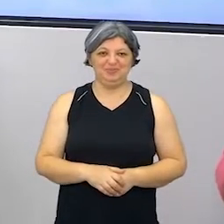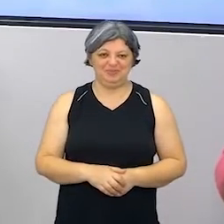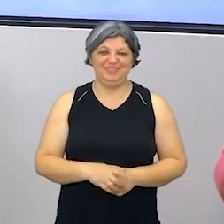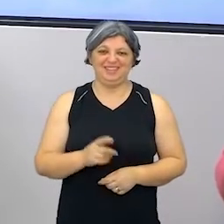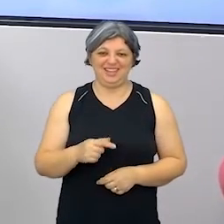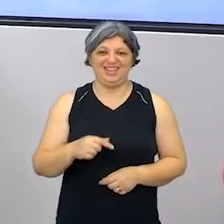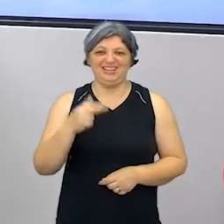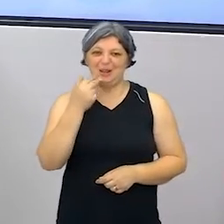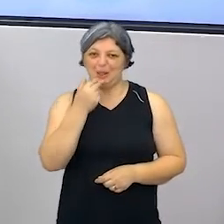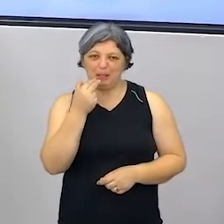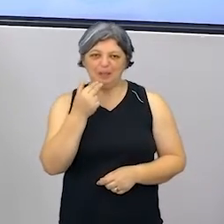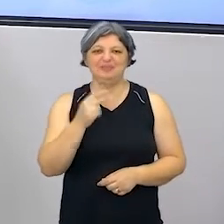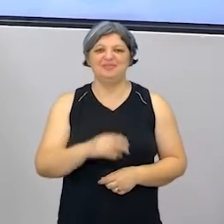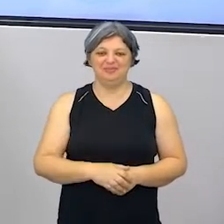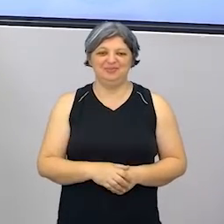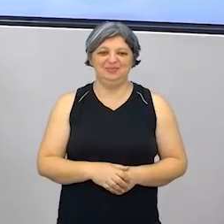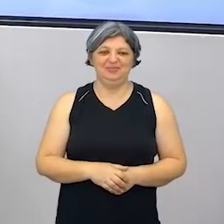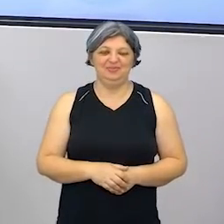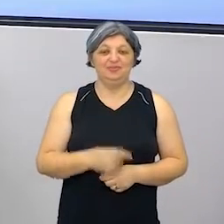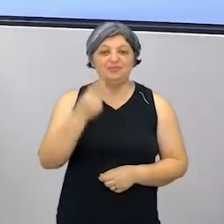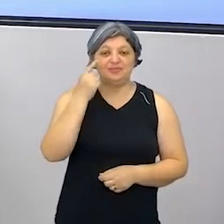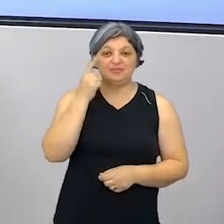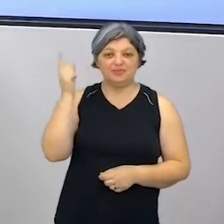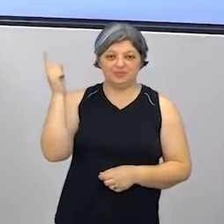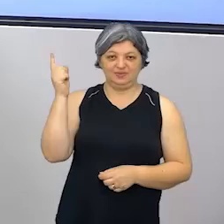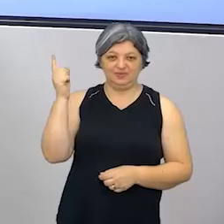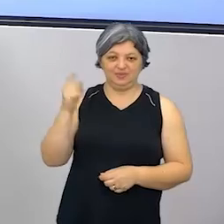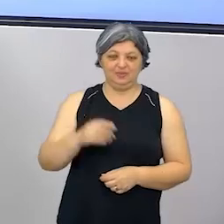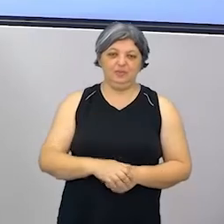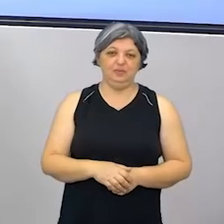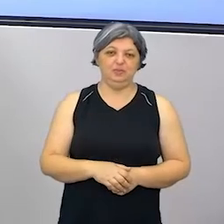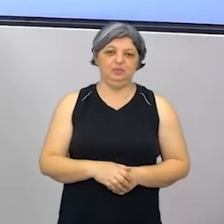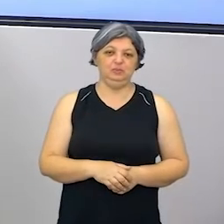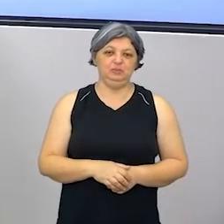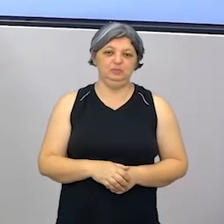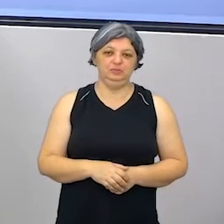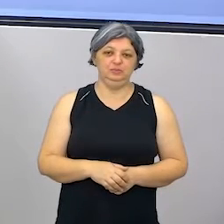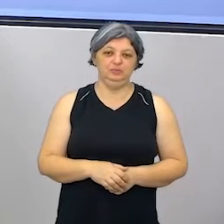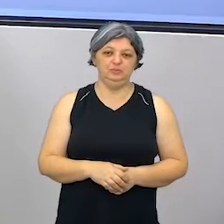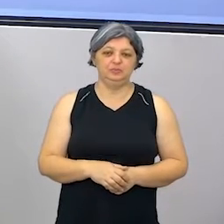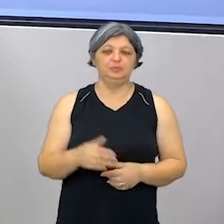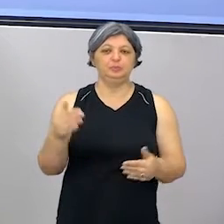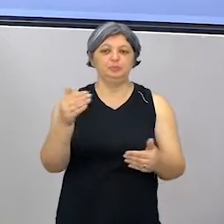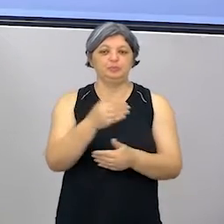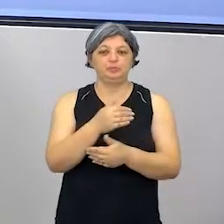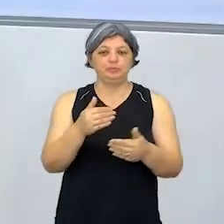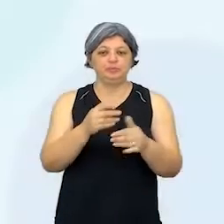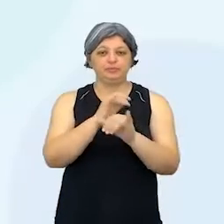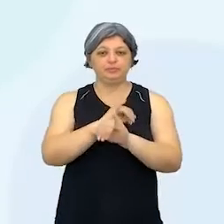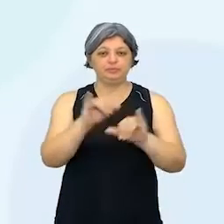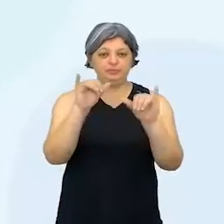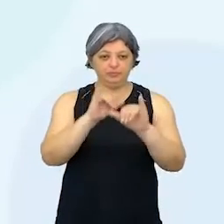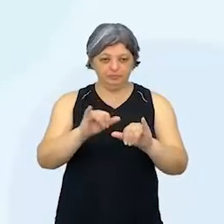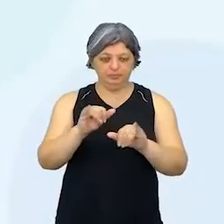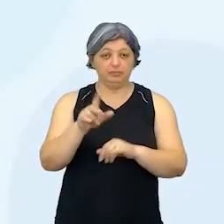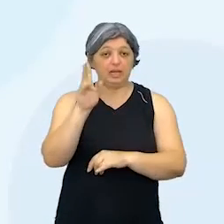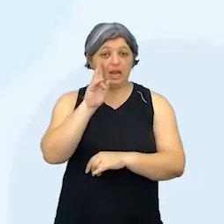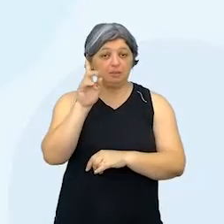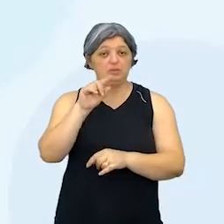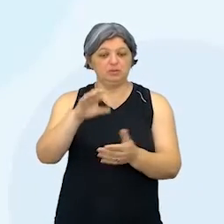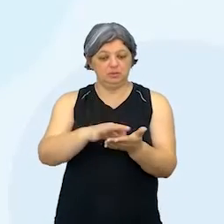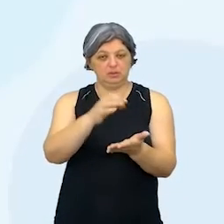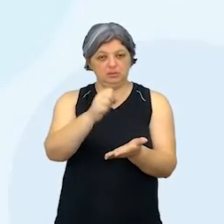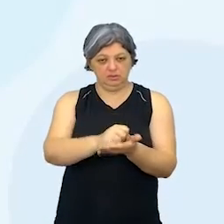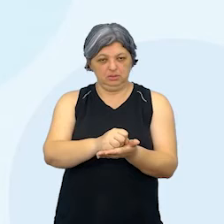primeiro praticamente. Coloca pra gente na tela, produção, a chamadinha, lembrando que vocês precisam se